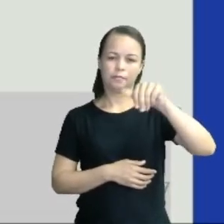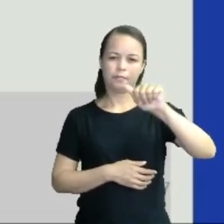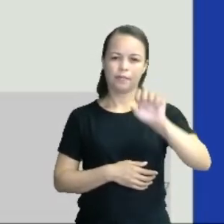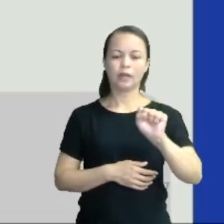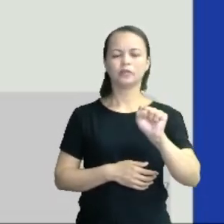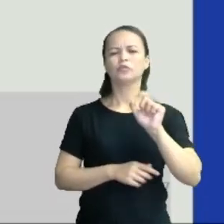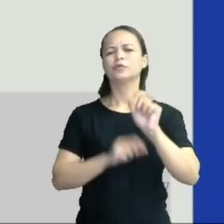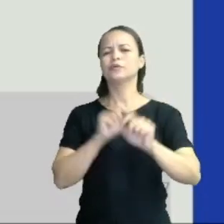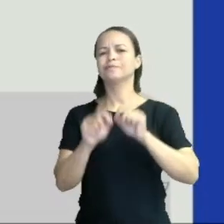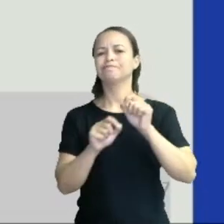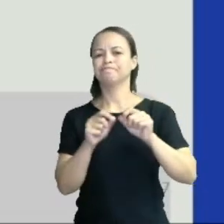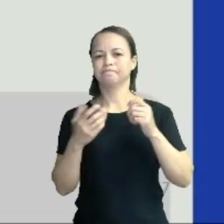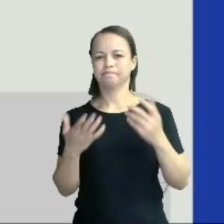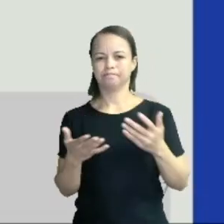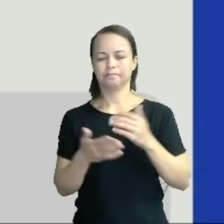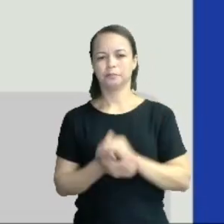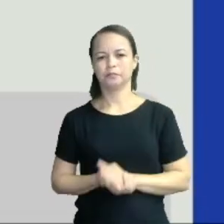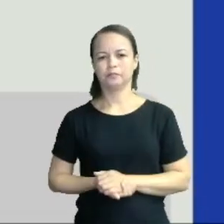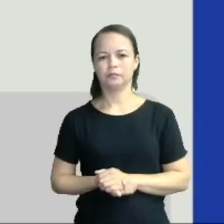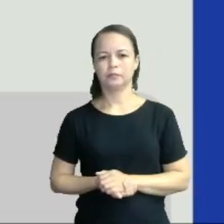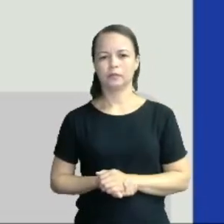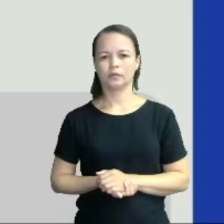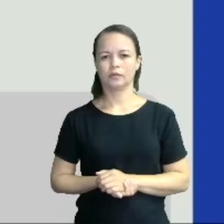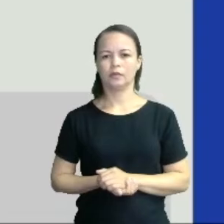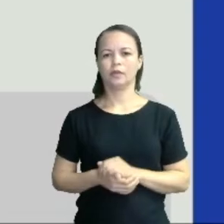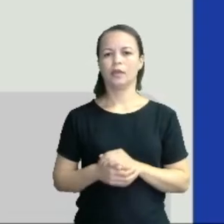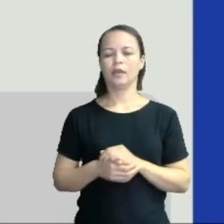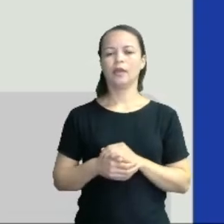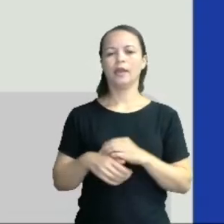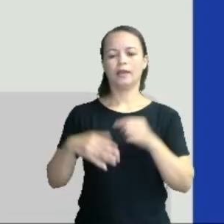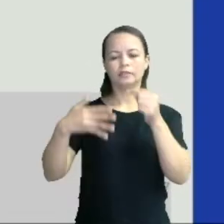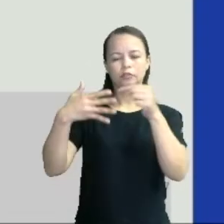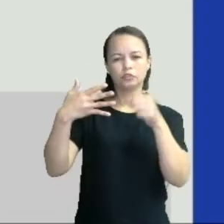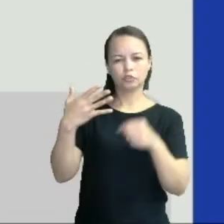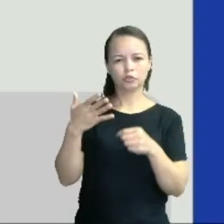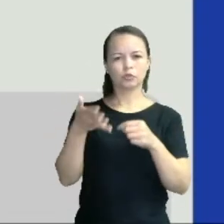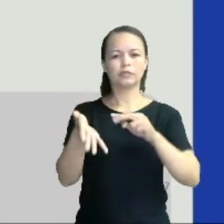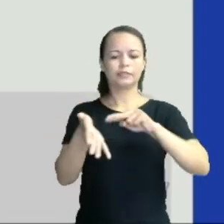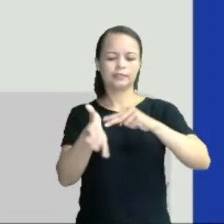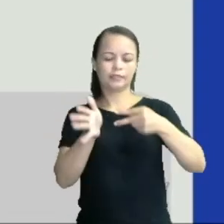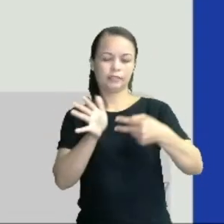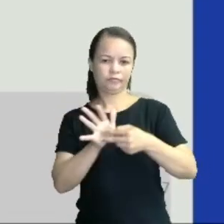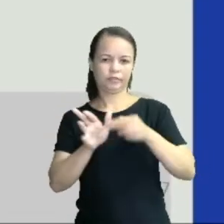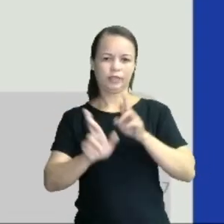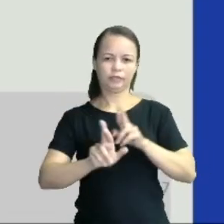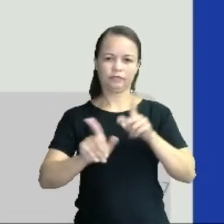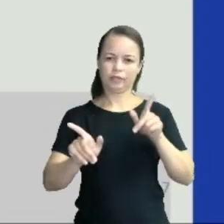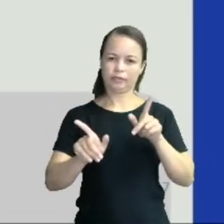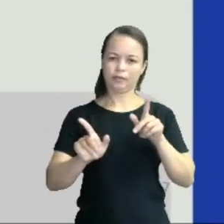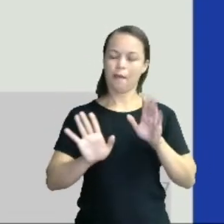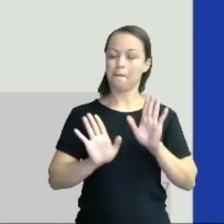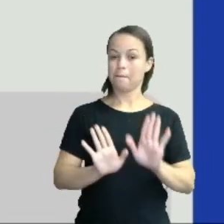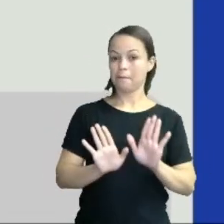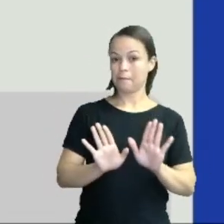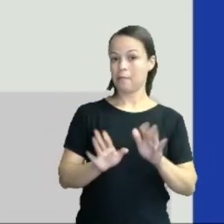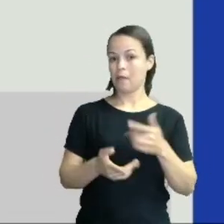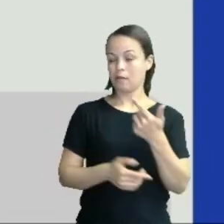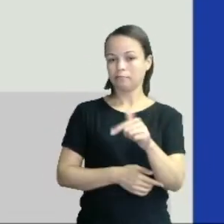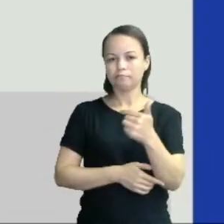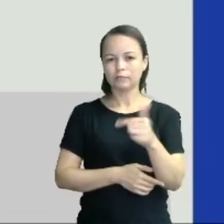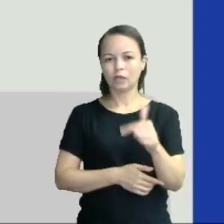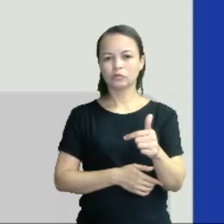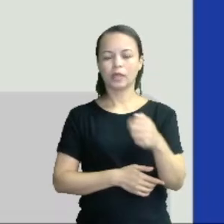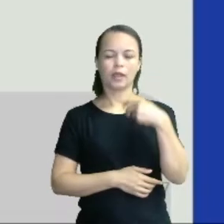as parônimas. Elas se constituem de significados diferentes, mas não possuem